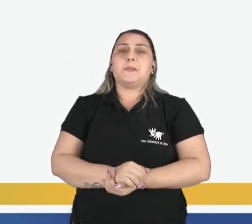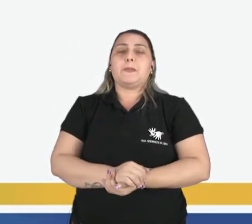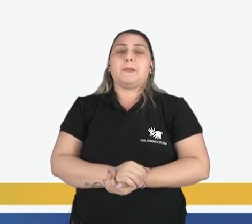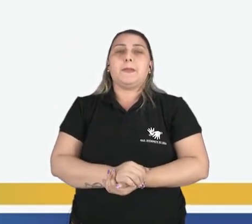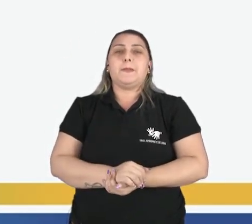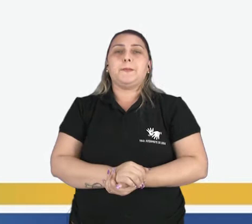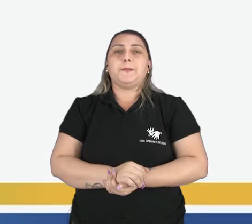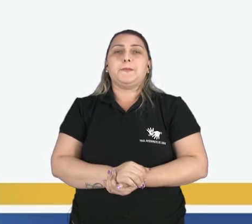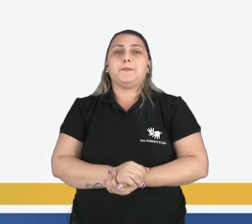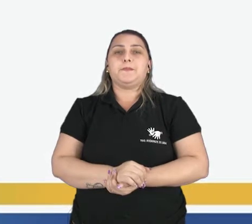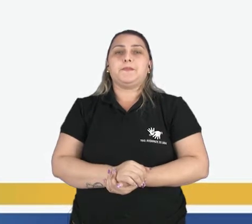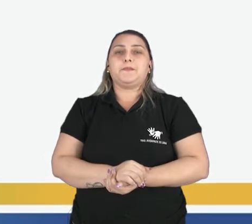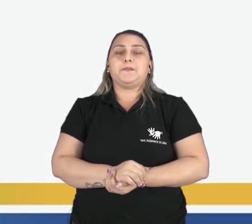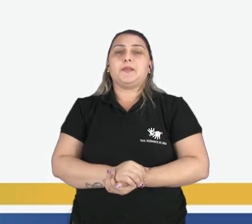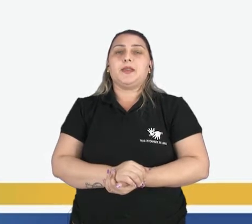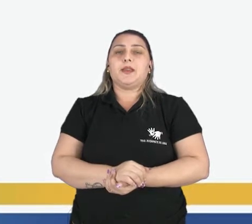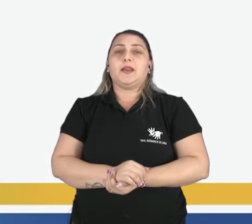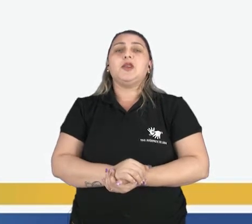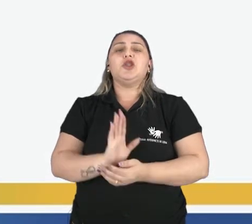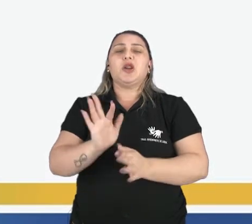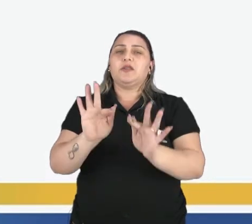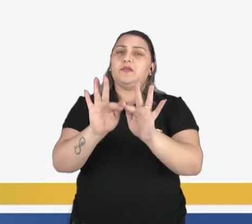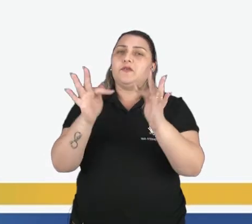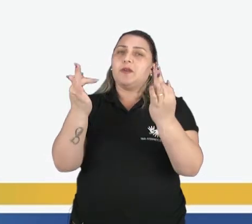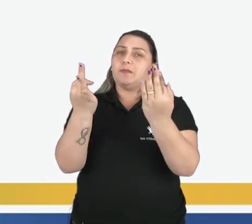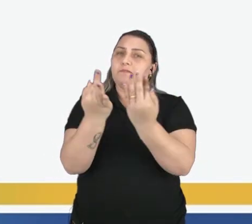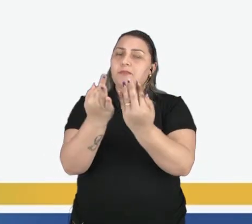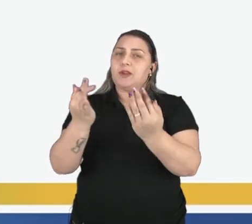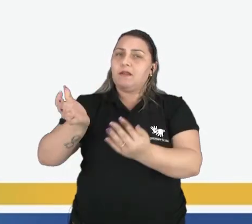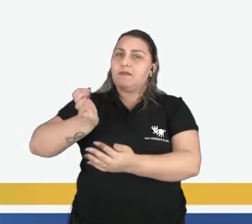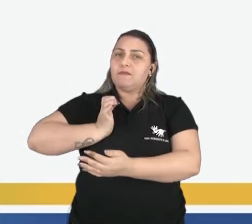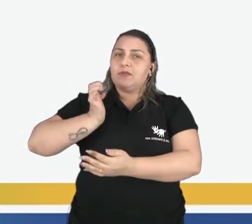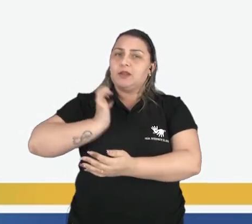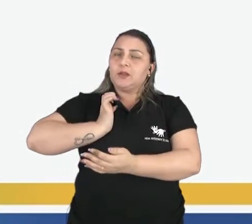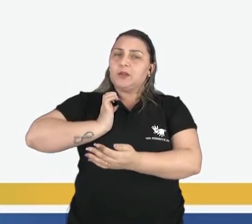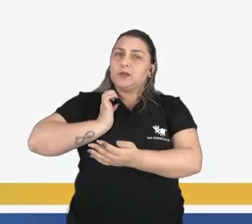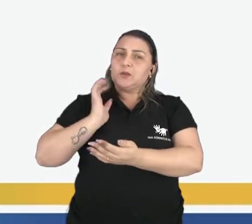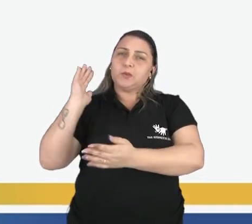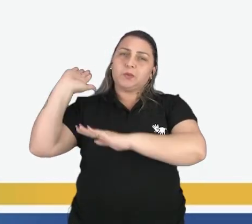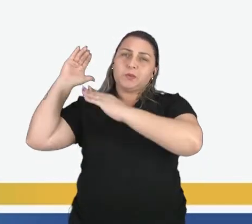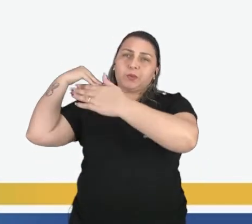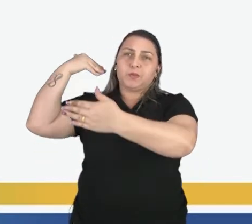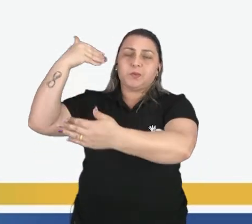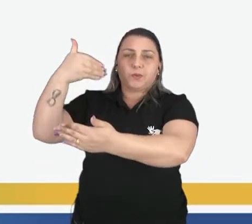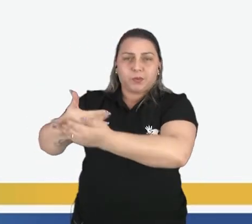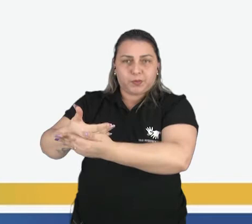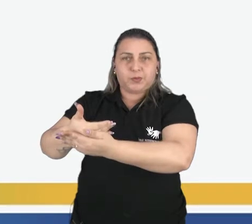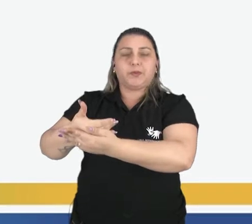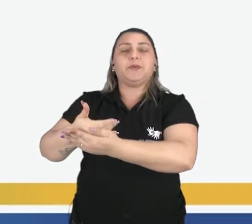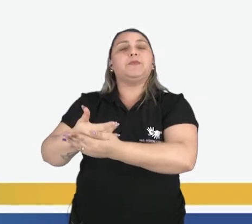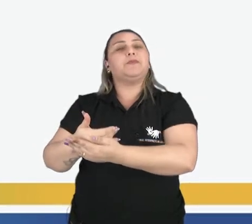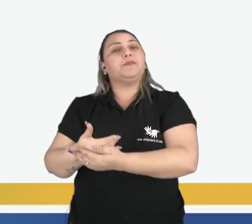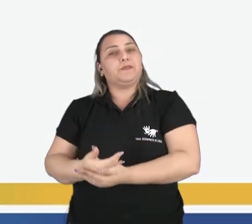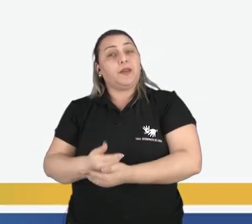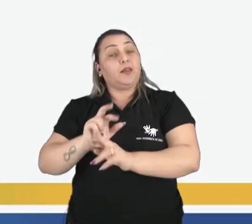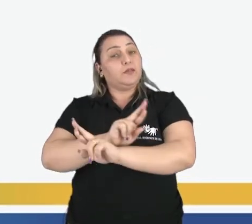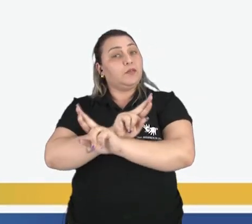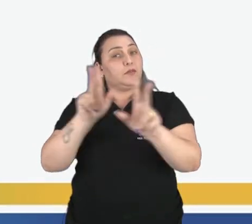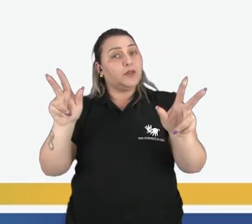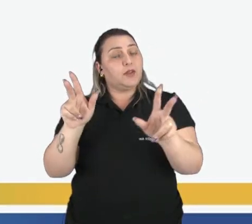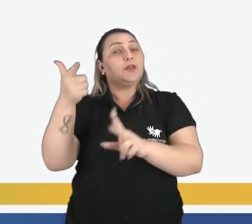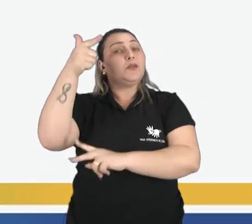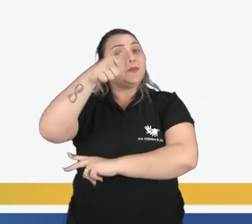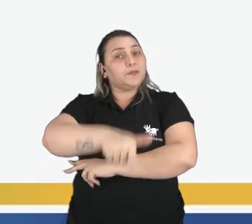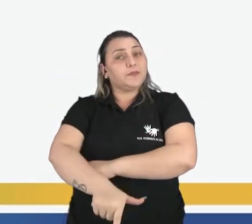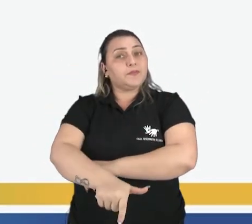assim, um berço de ouro que já vem de família há muitas décadas, passando de pai para filho. Então essa é a grande diferença.